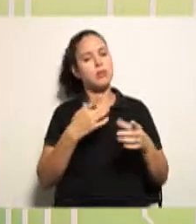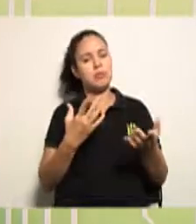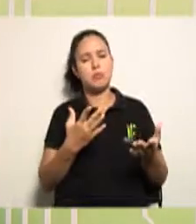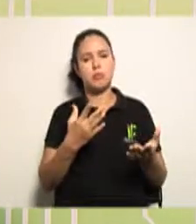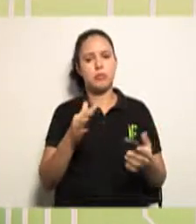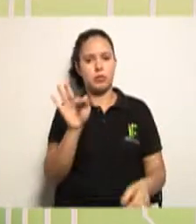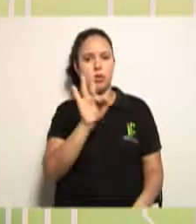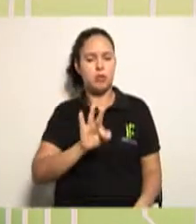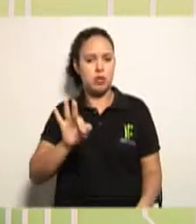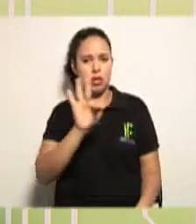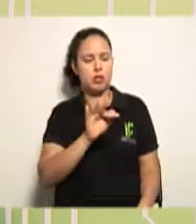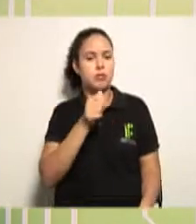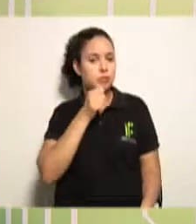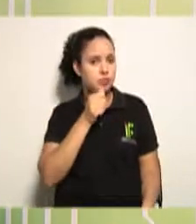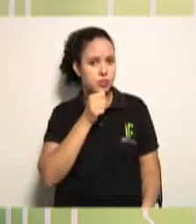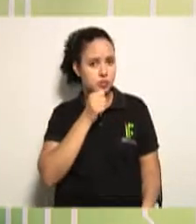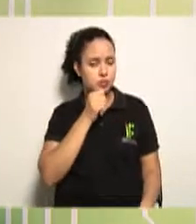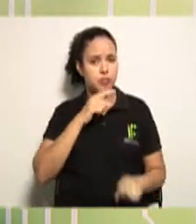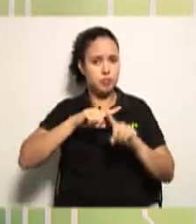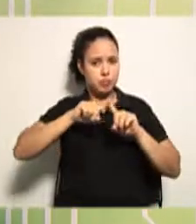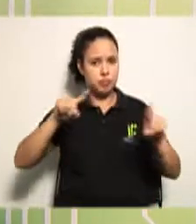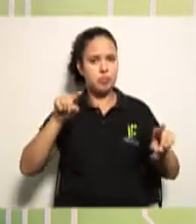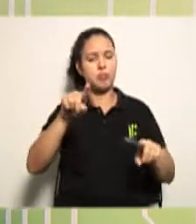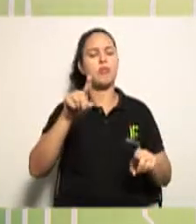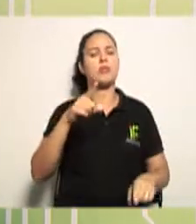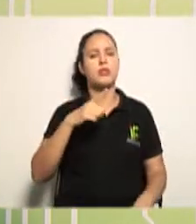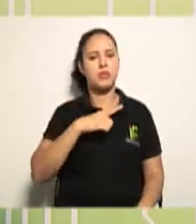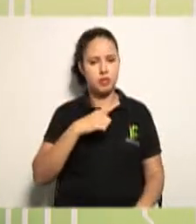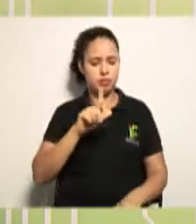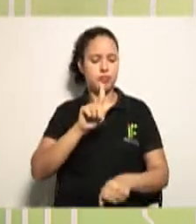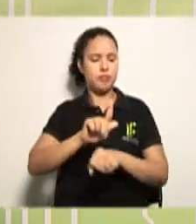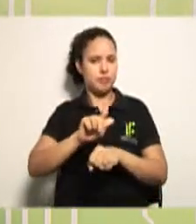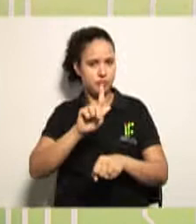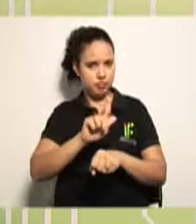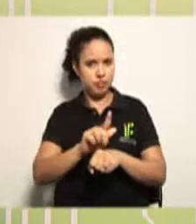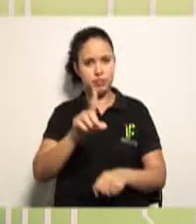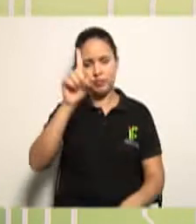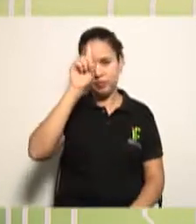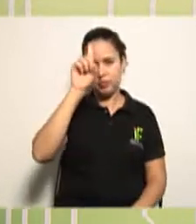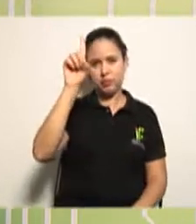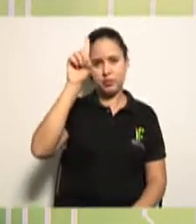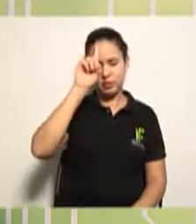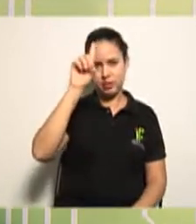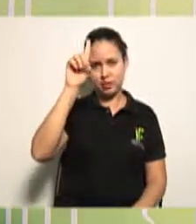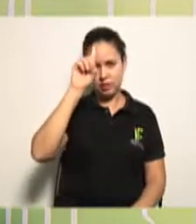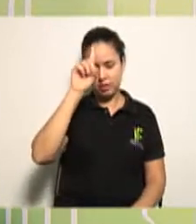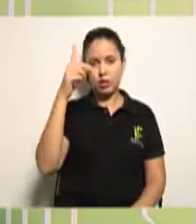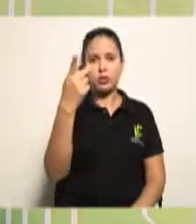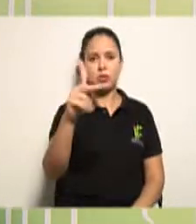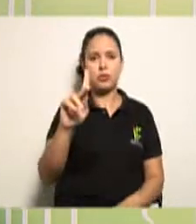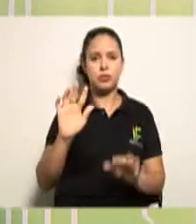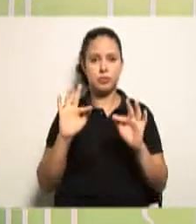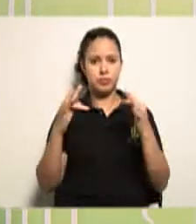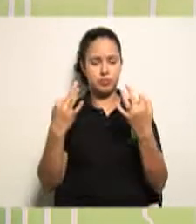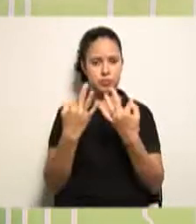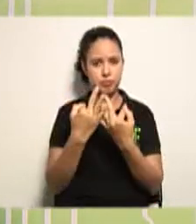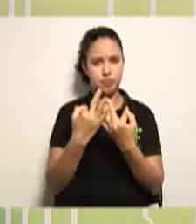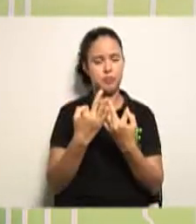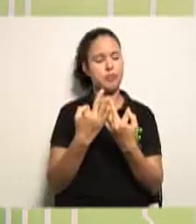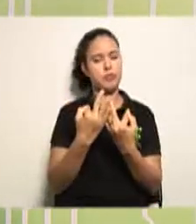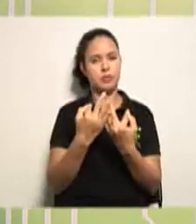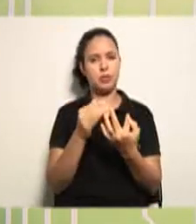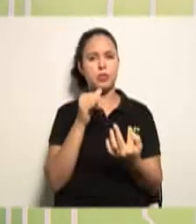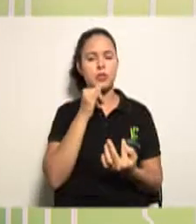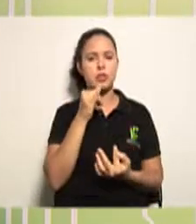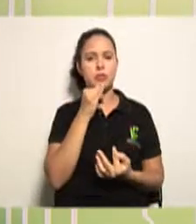como administrador, mas você é um gestor do seu tempo. Lá no seu dia a dia, vamos aplicar na realidade da família. Eu vou trabalhar com todos